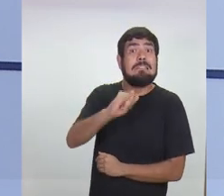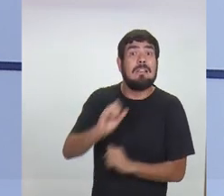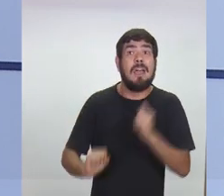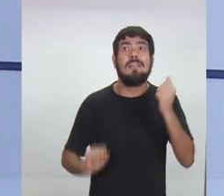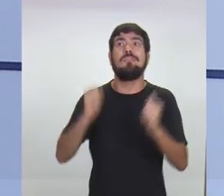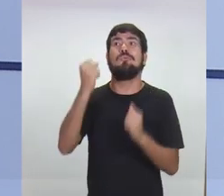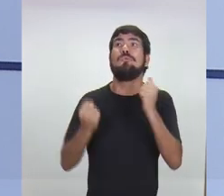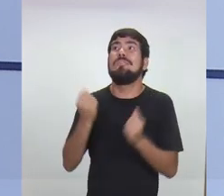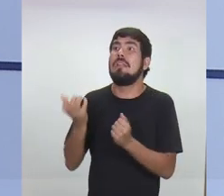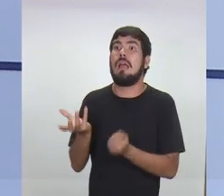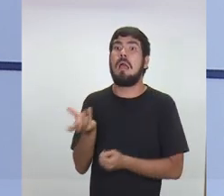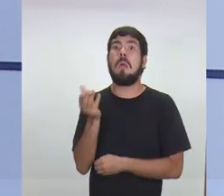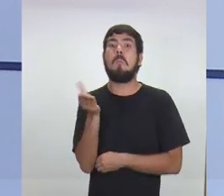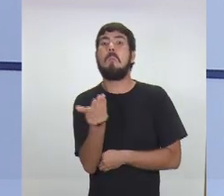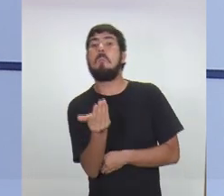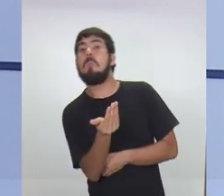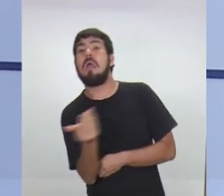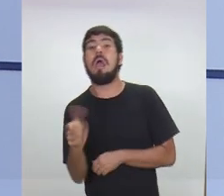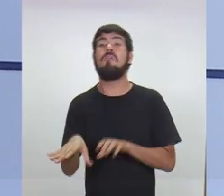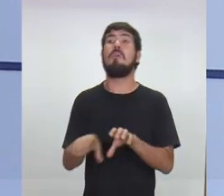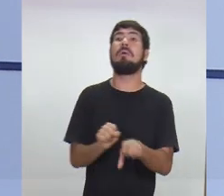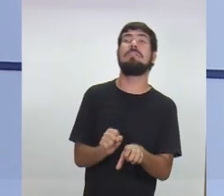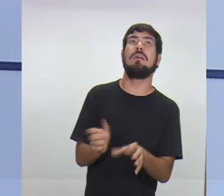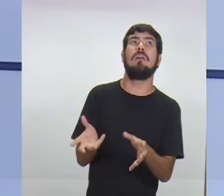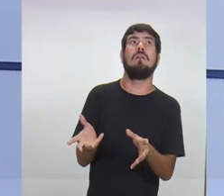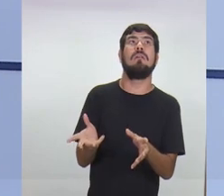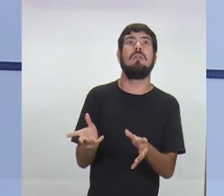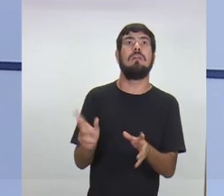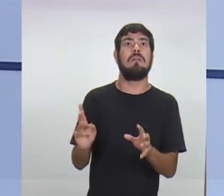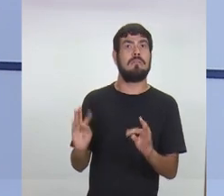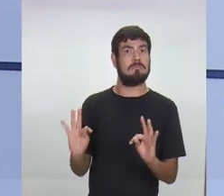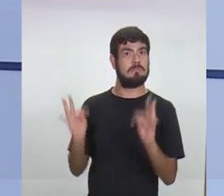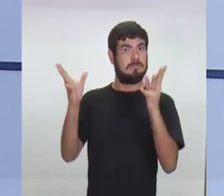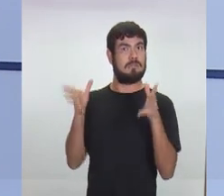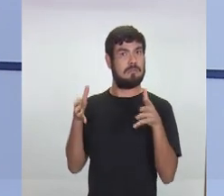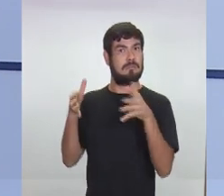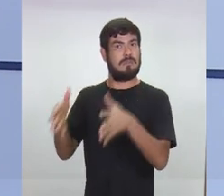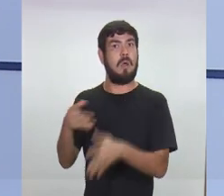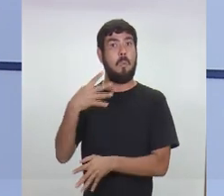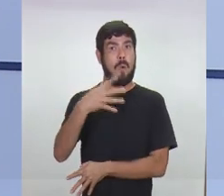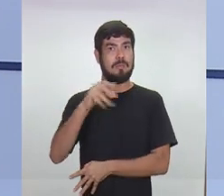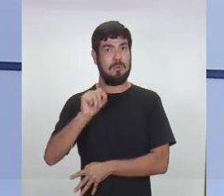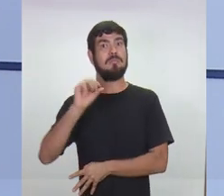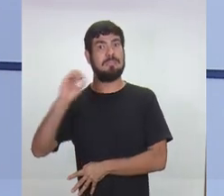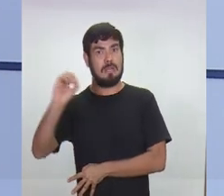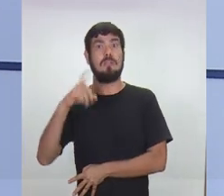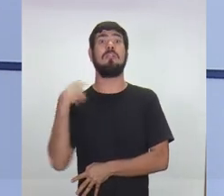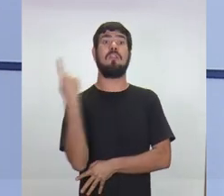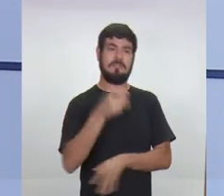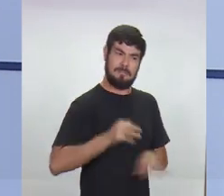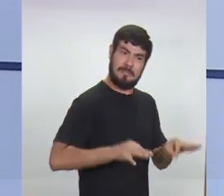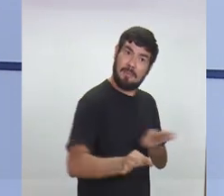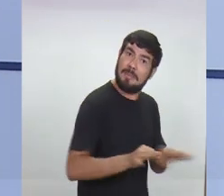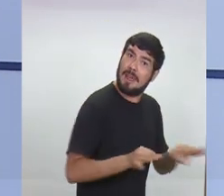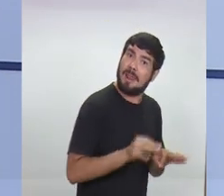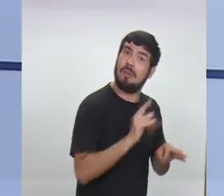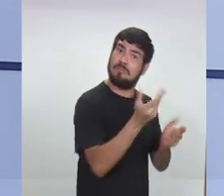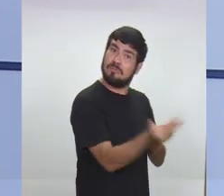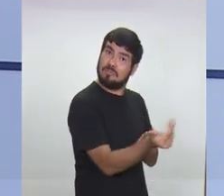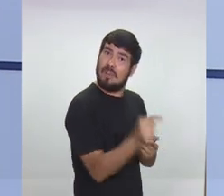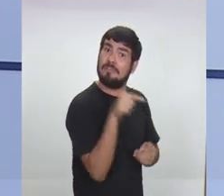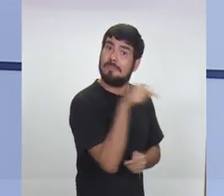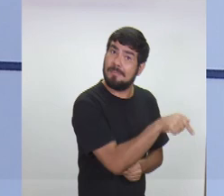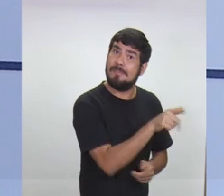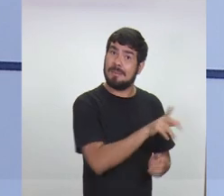formação para a atividade é de tecnologia da indústria 4.0 nós vamos preparar esse jovem para isso se vamos